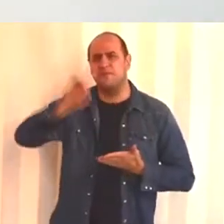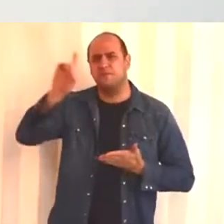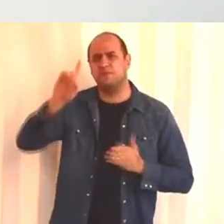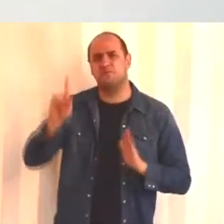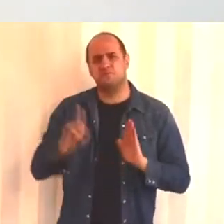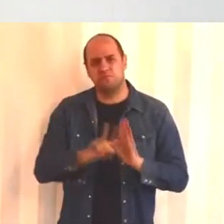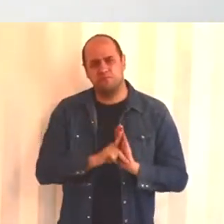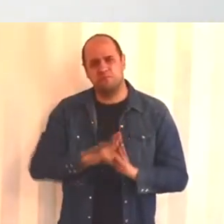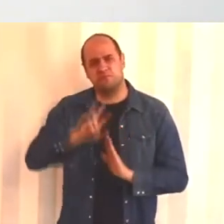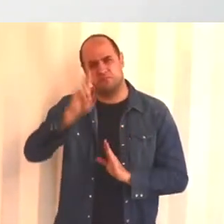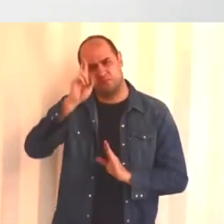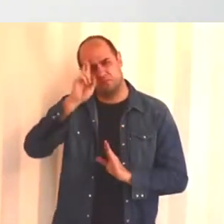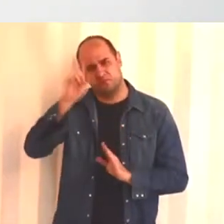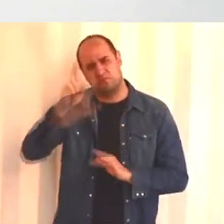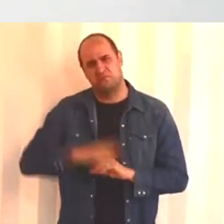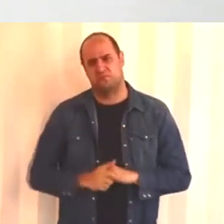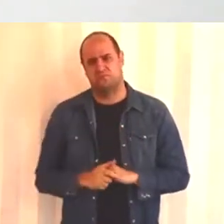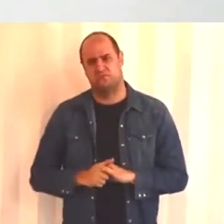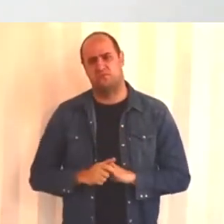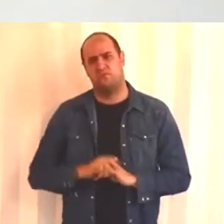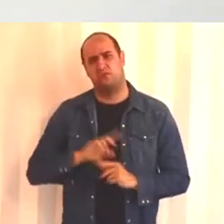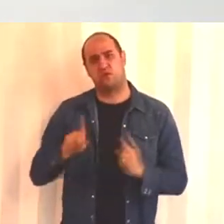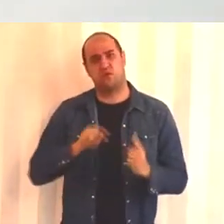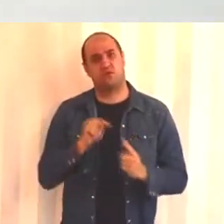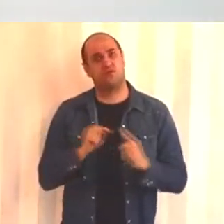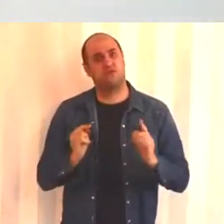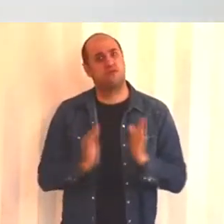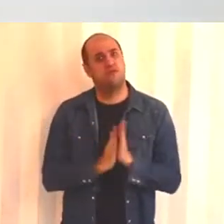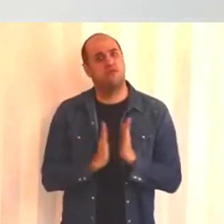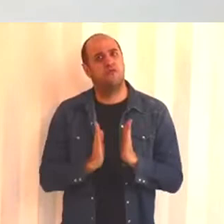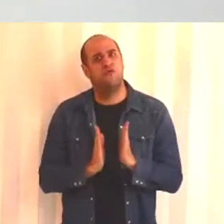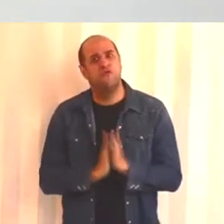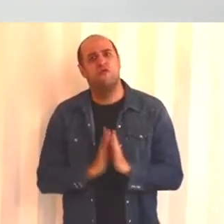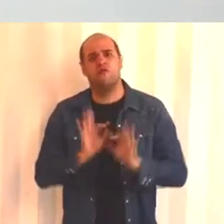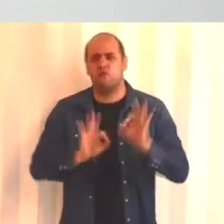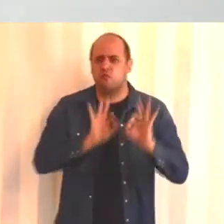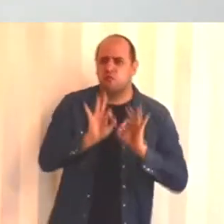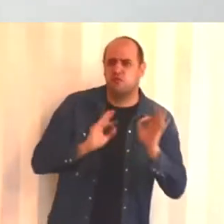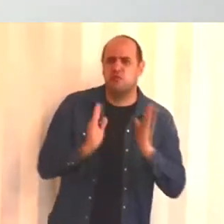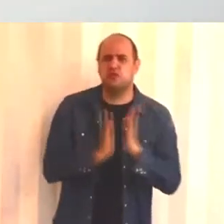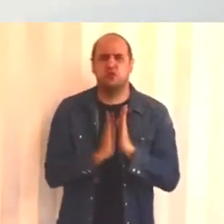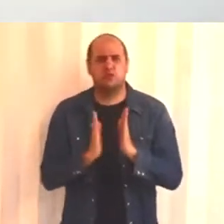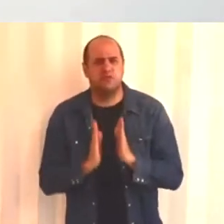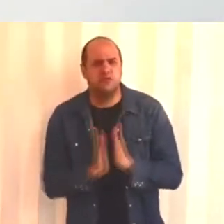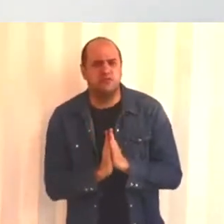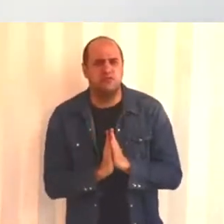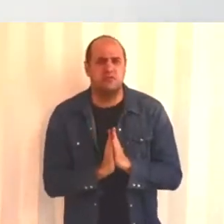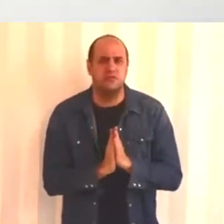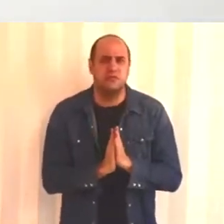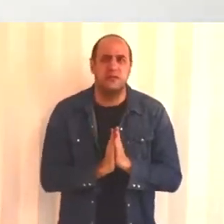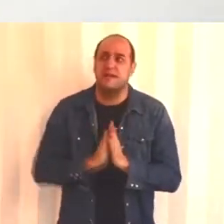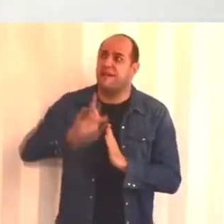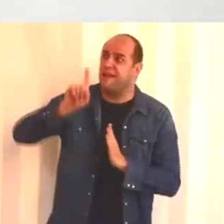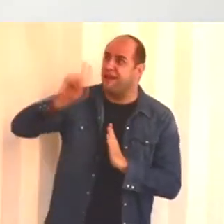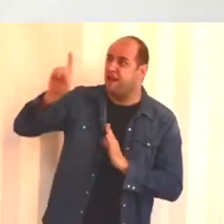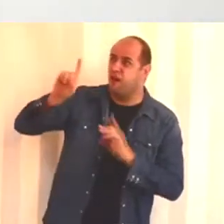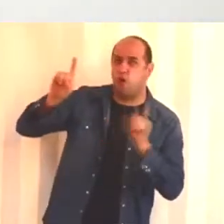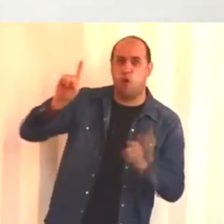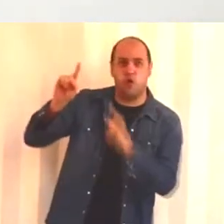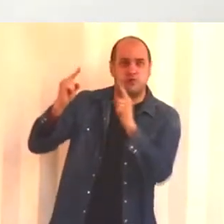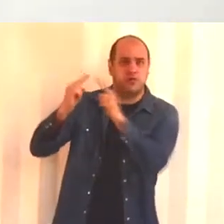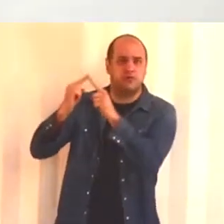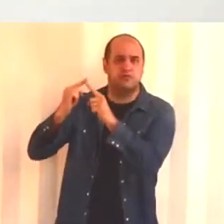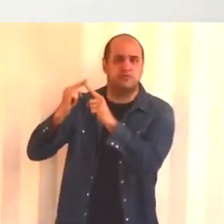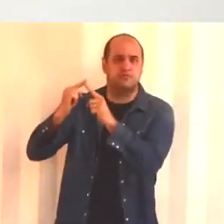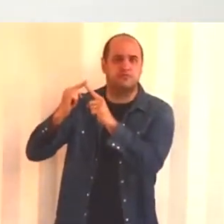próprio Senhor. Ele é o objeto do louvor, o alvo do louvor, a razão do louvor, e é por causa dele que nós estamos